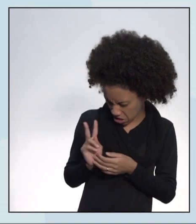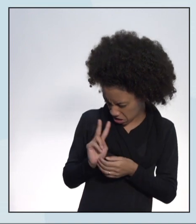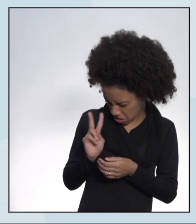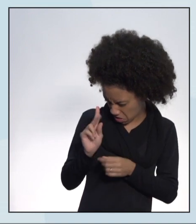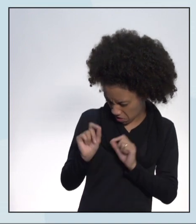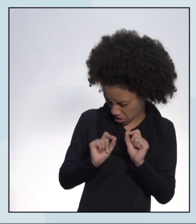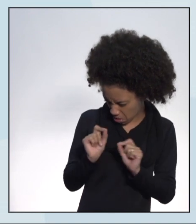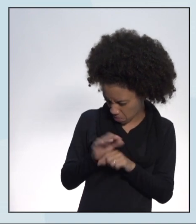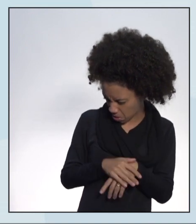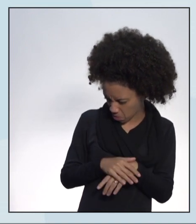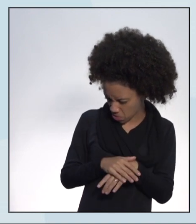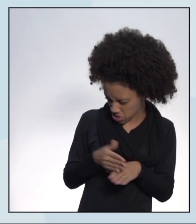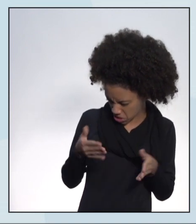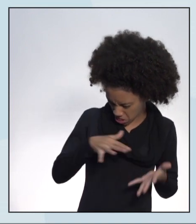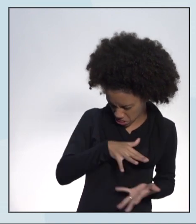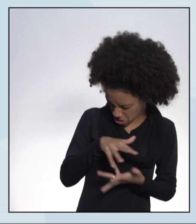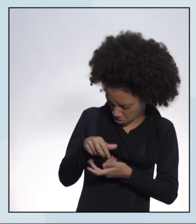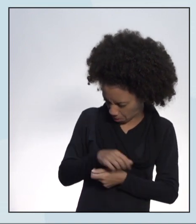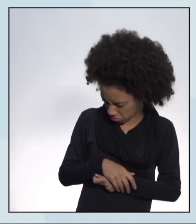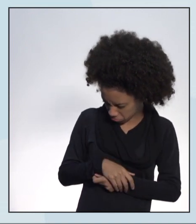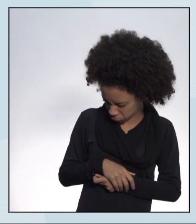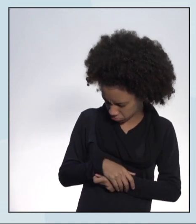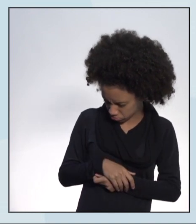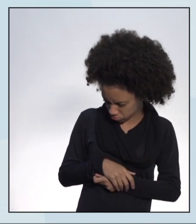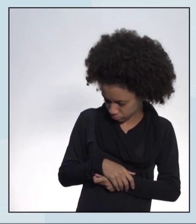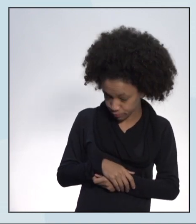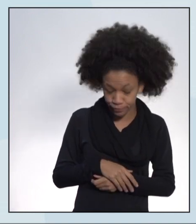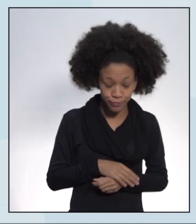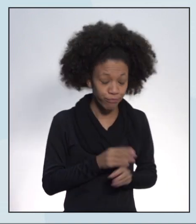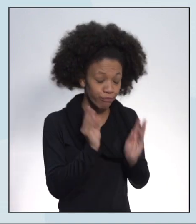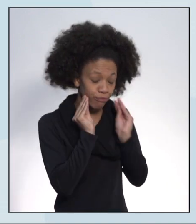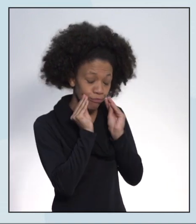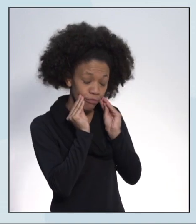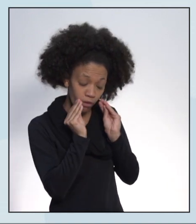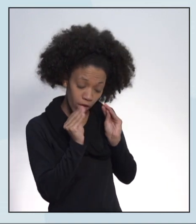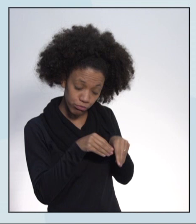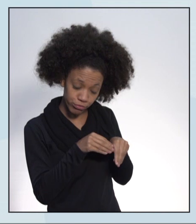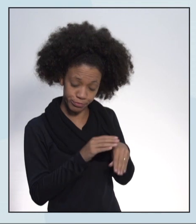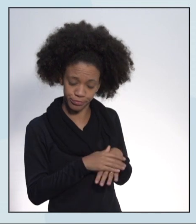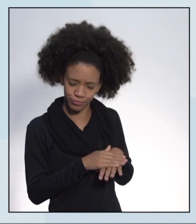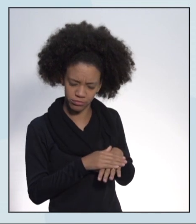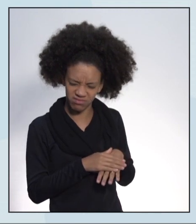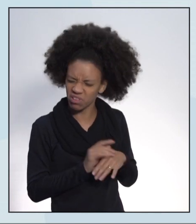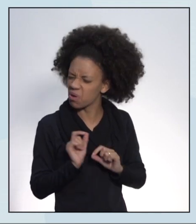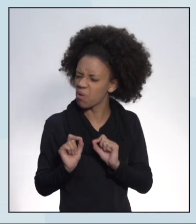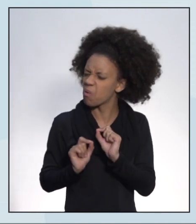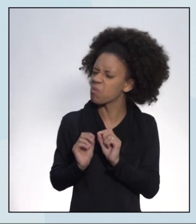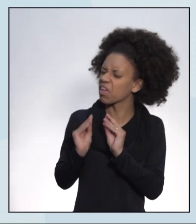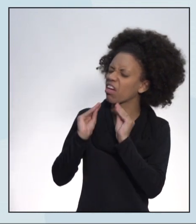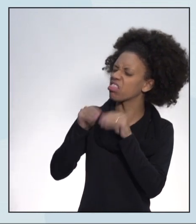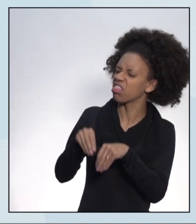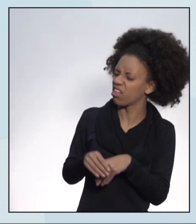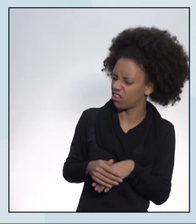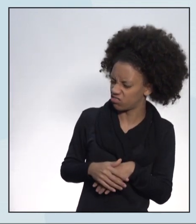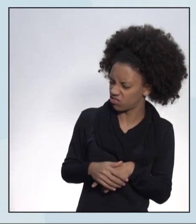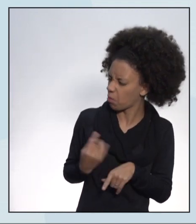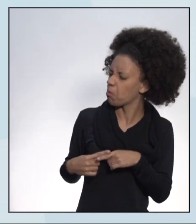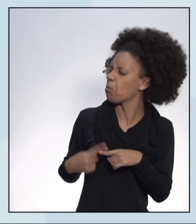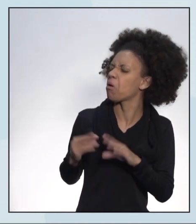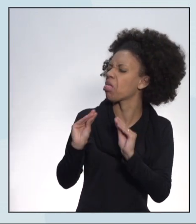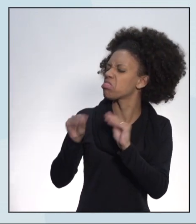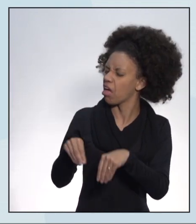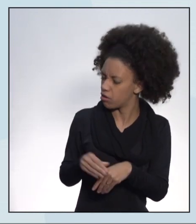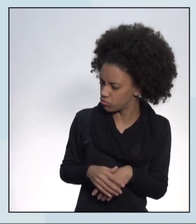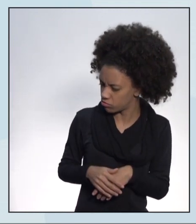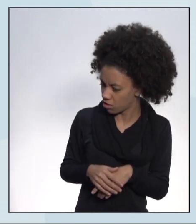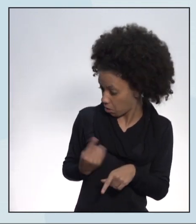coisa nesse mundo? Deixe-me, senhora. Que a deixe. Que a deixe, por quê? Porque lhe